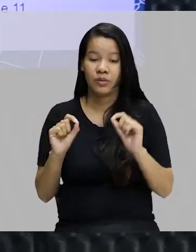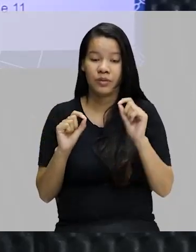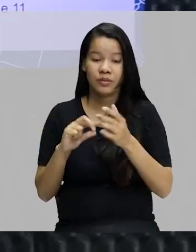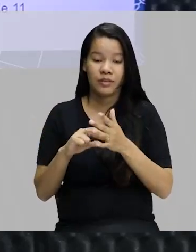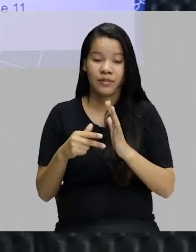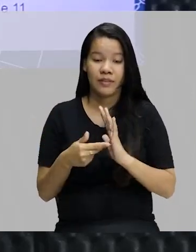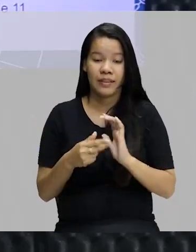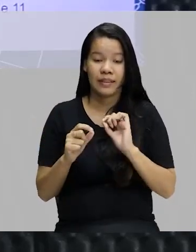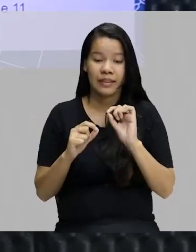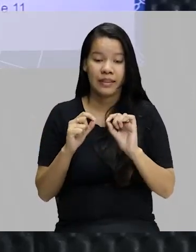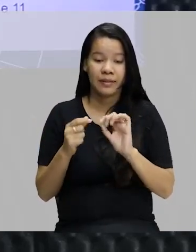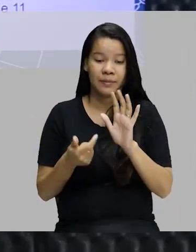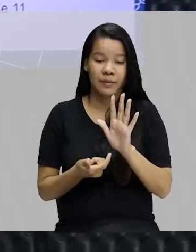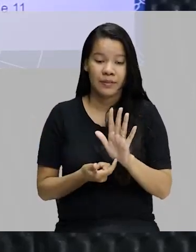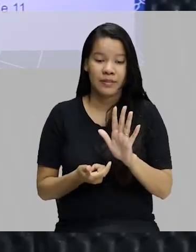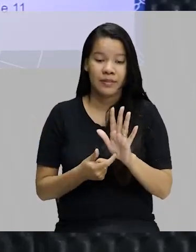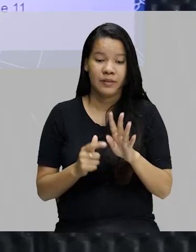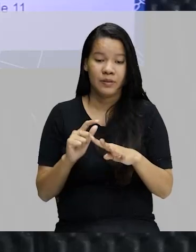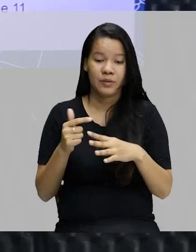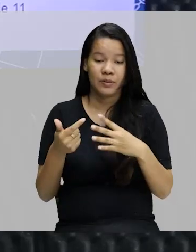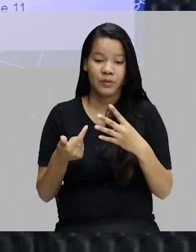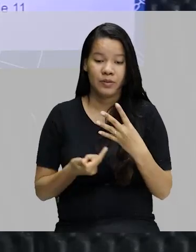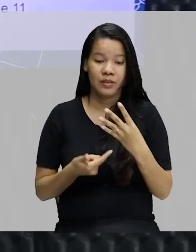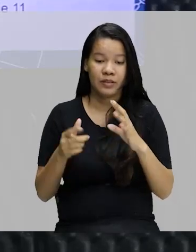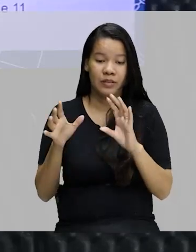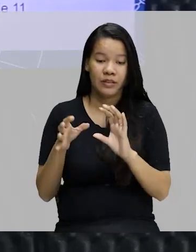É o carbono que apresenta quatro